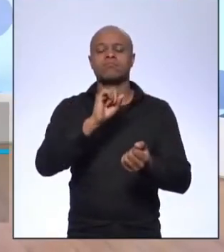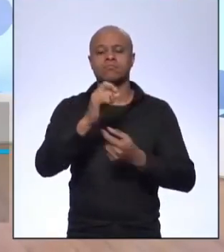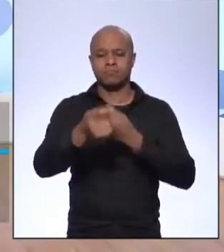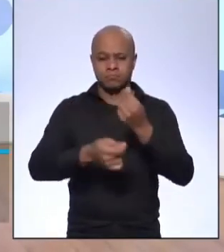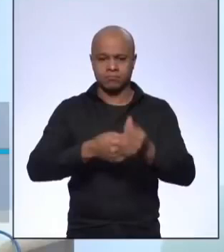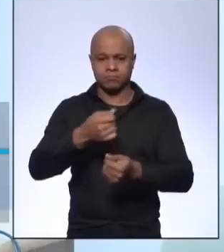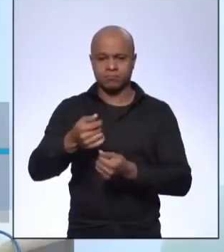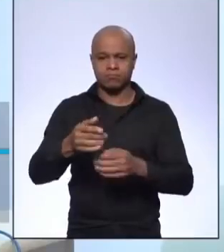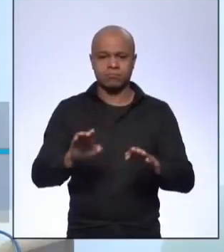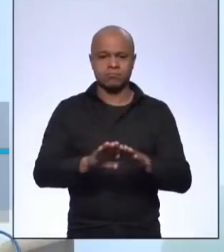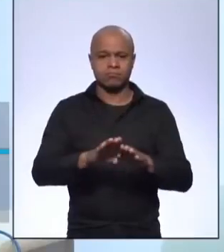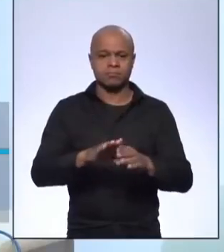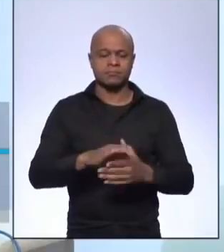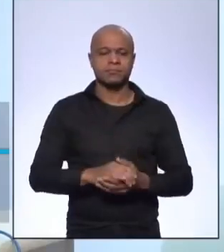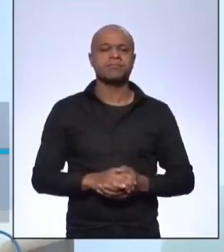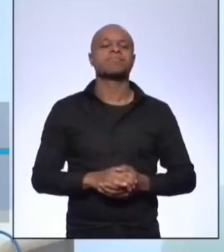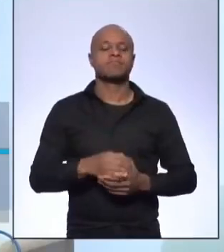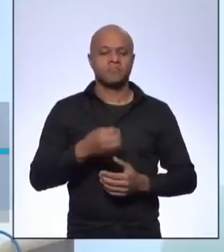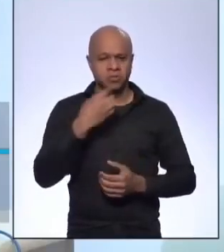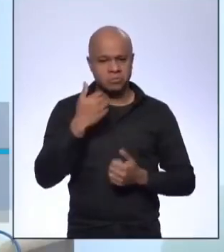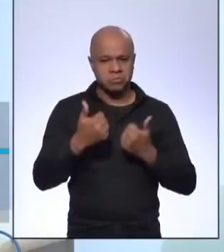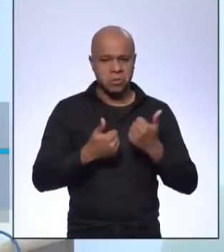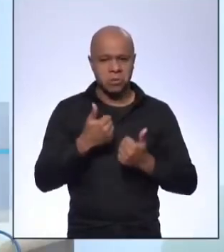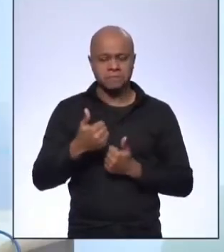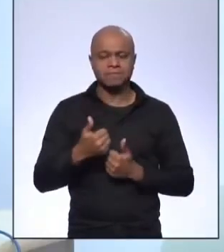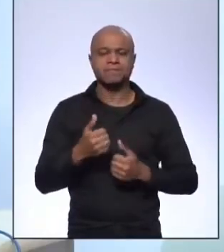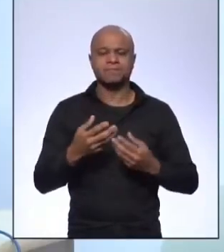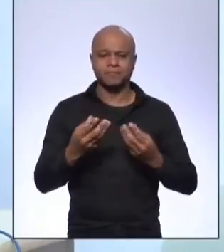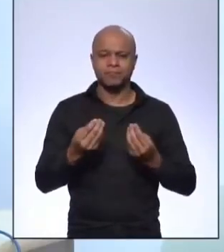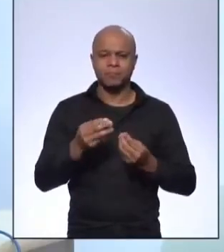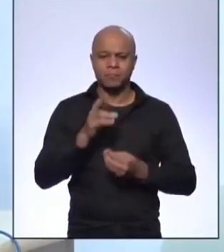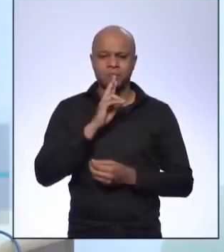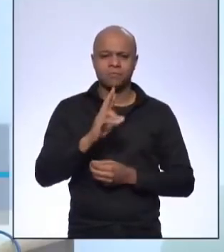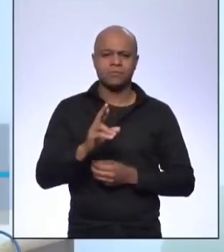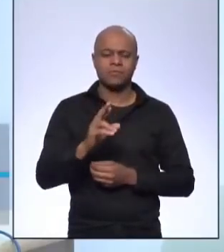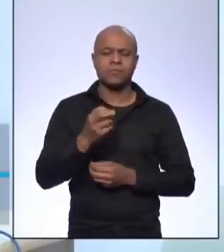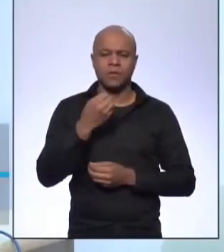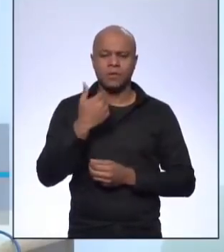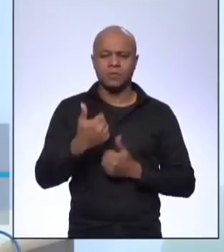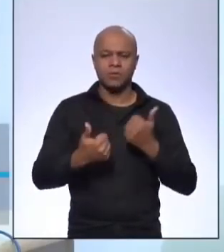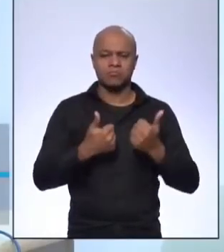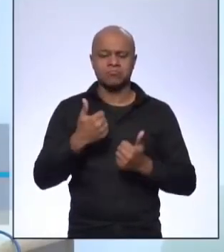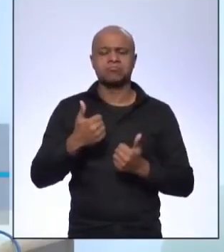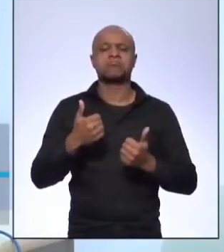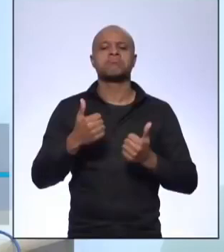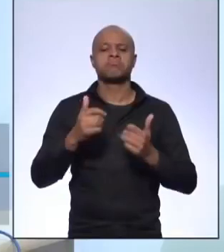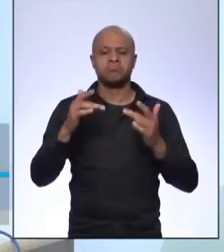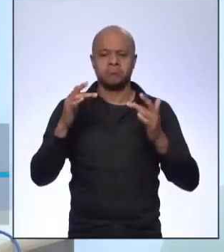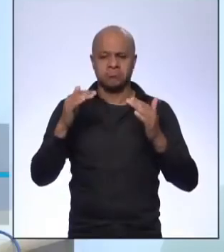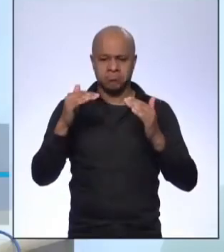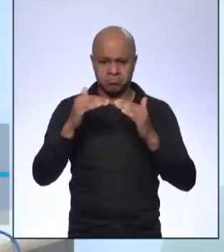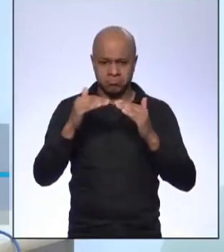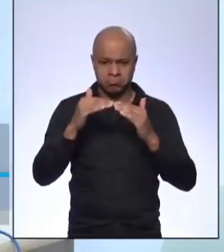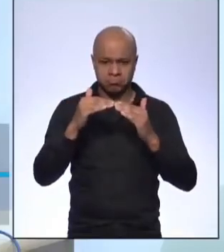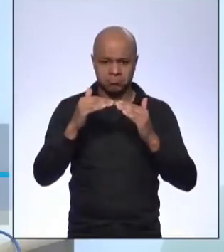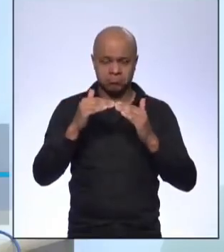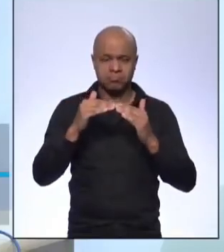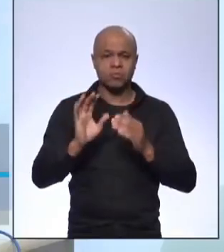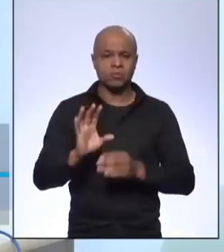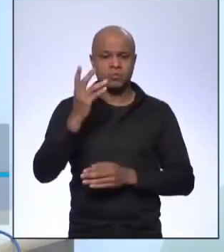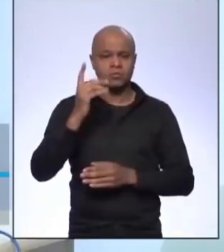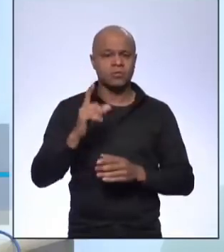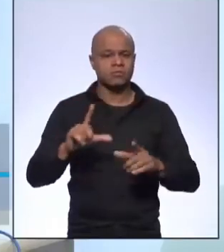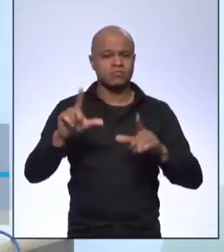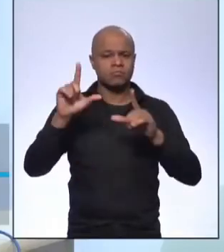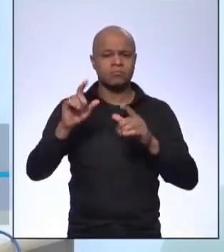bem, estudantes. Então, a maioria aí, né, as respostas predominantes correspondem ao que está de fato acontecendo na